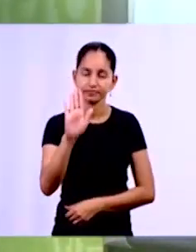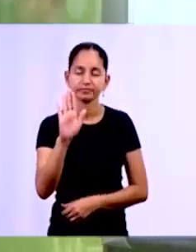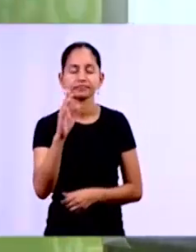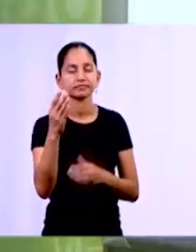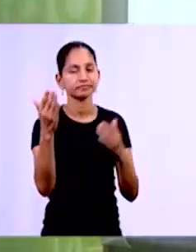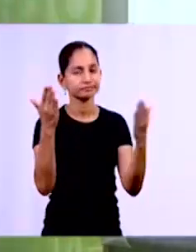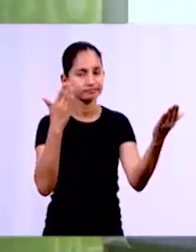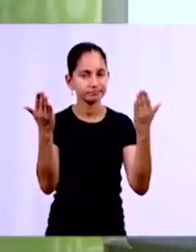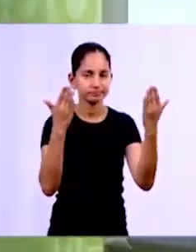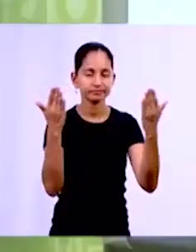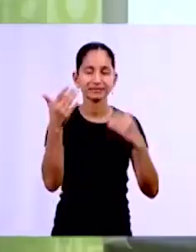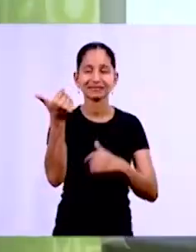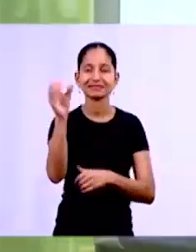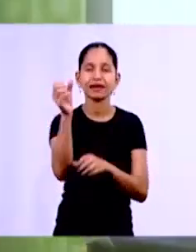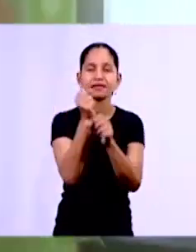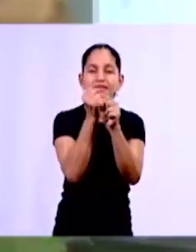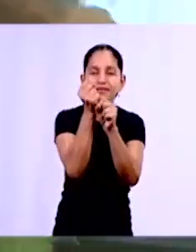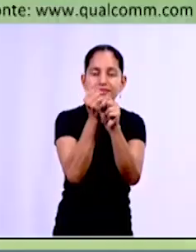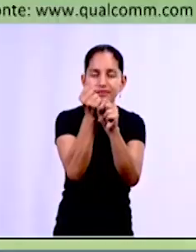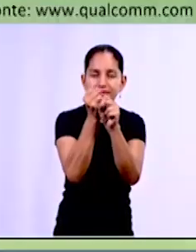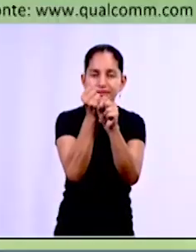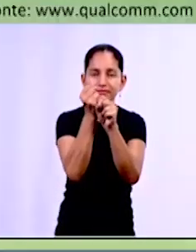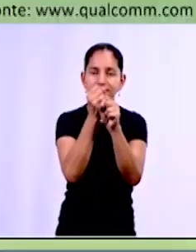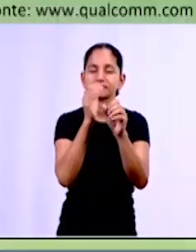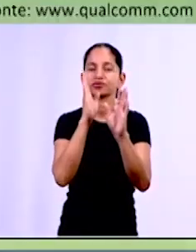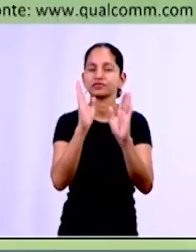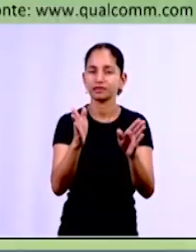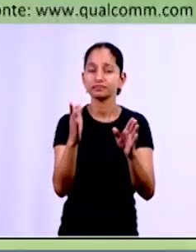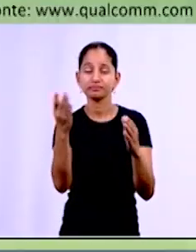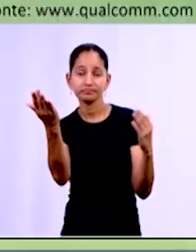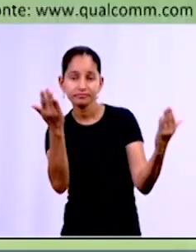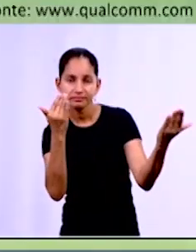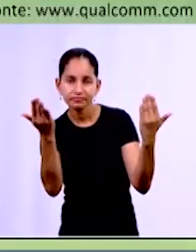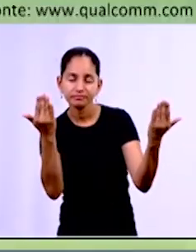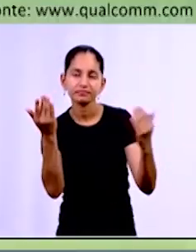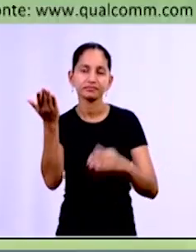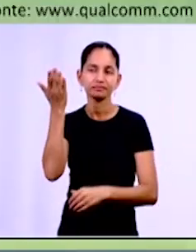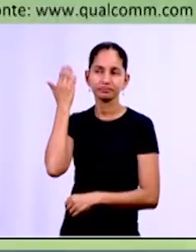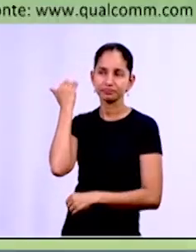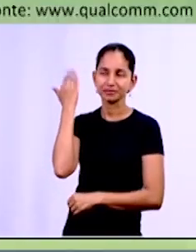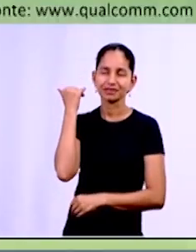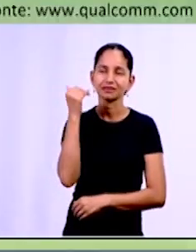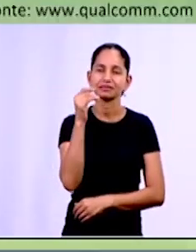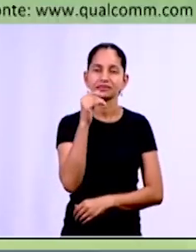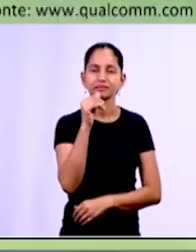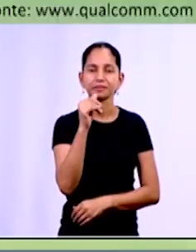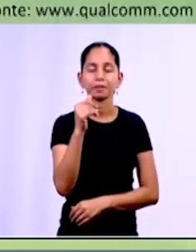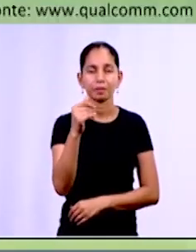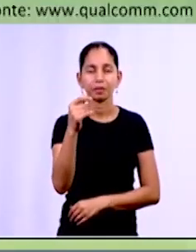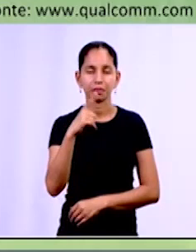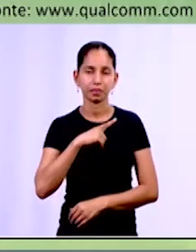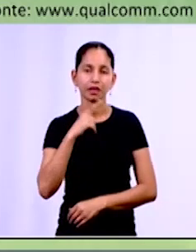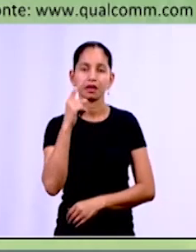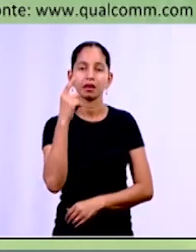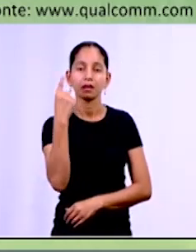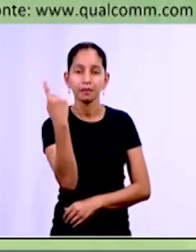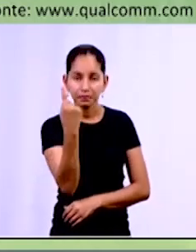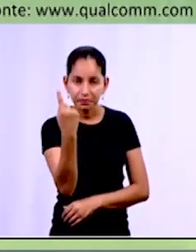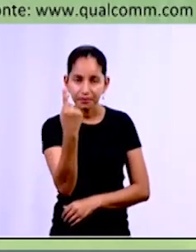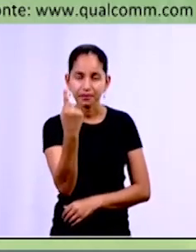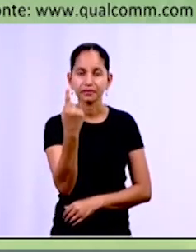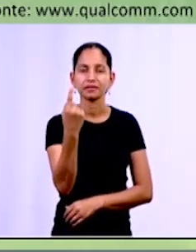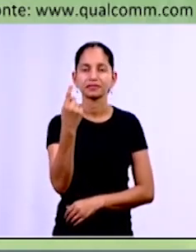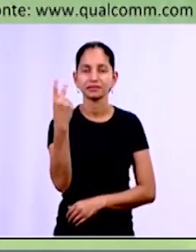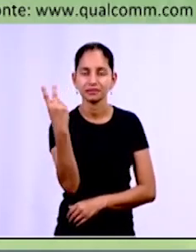são 10 anos. Mas o i7 tem, gente. Tem primeira geração,